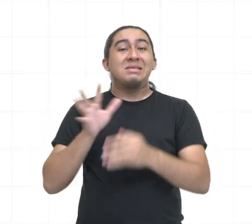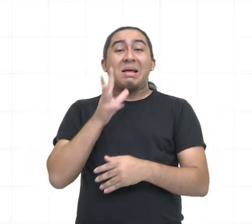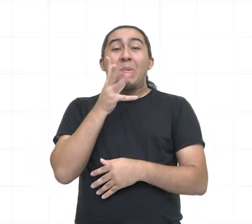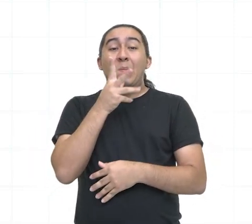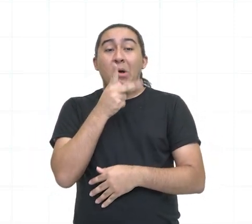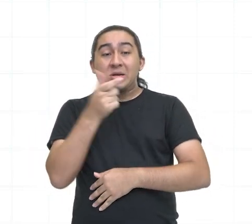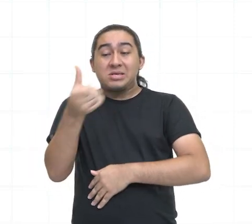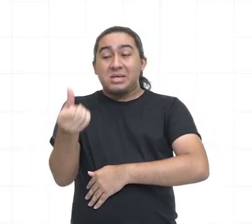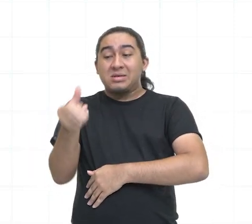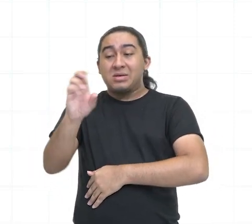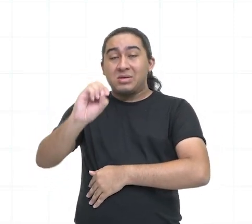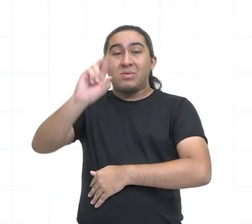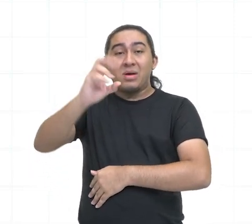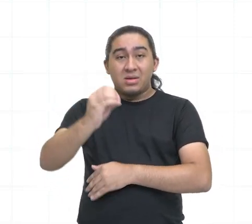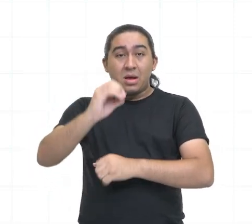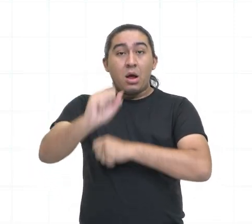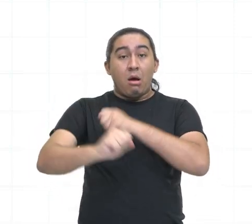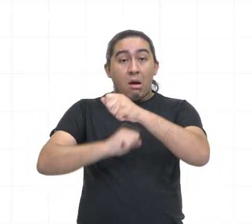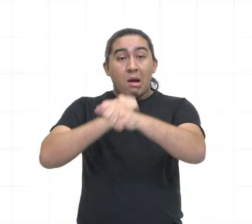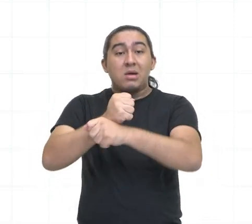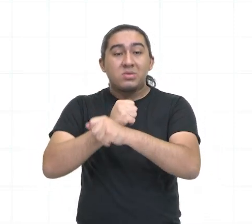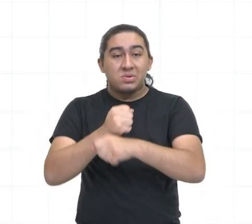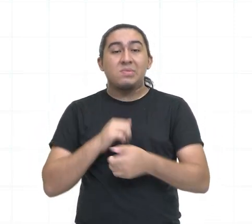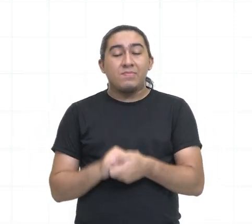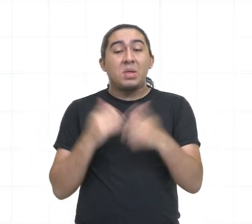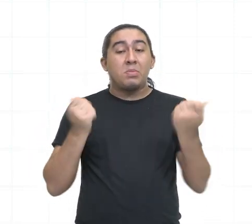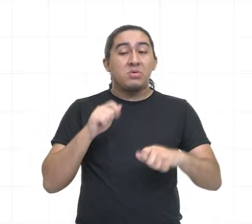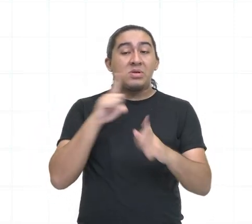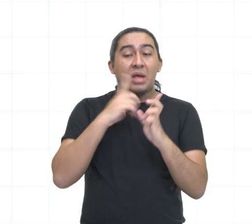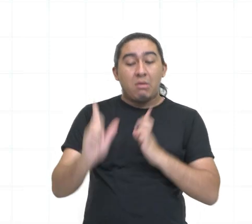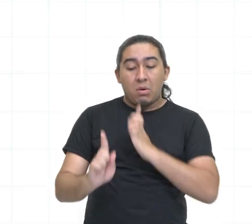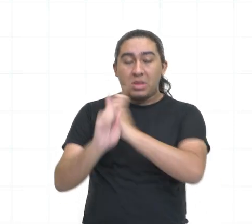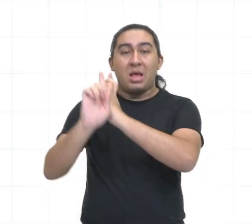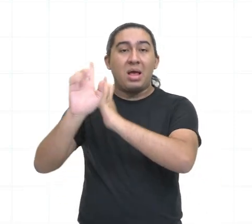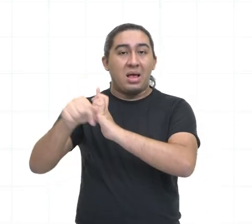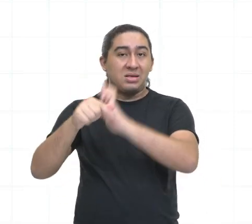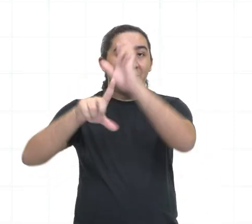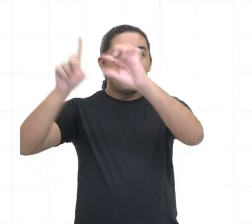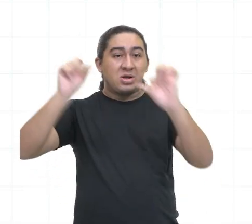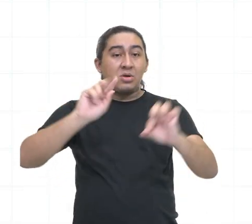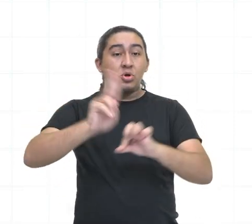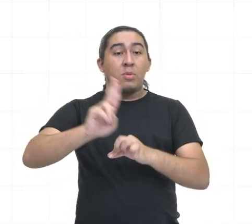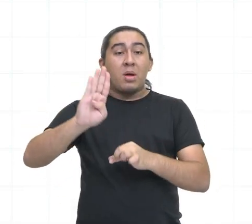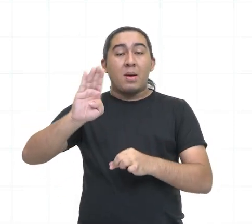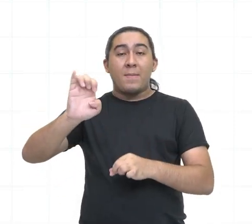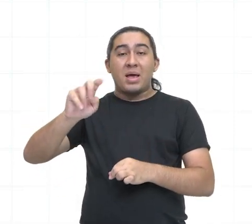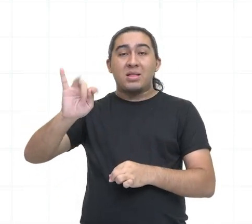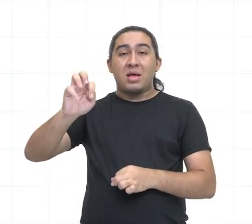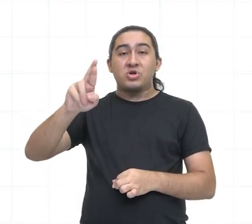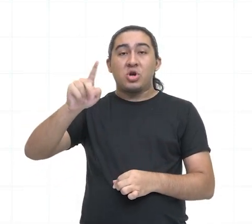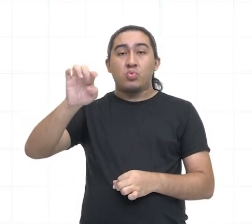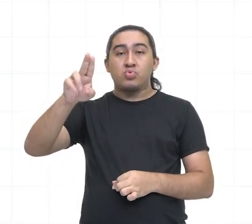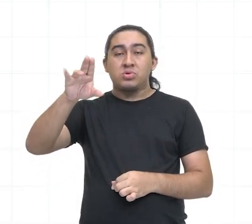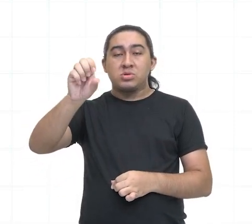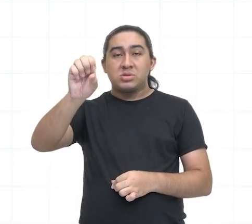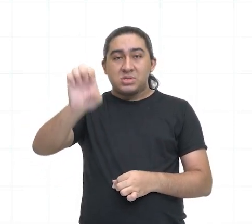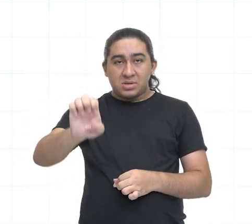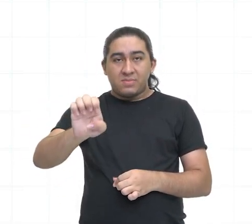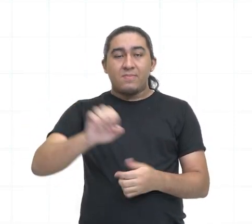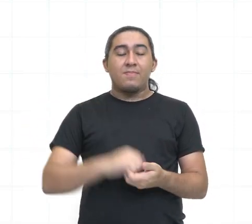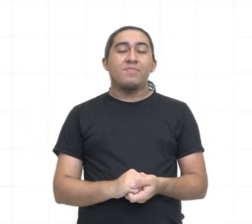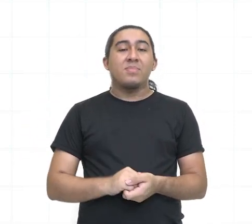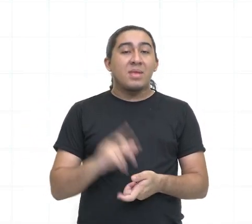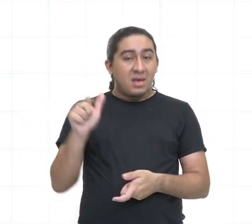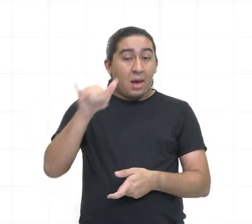demoraria 650 anos para chegar até essa estrela chamada Betelgeuse. Tudo bem? É um exemplo aí de gigante